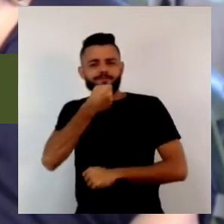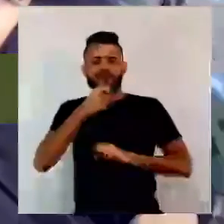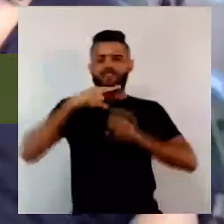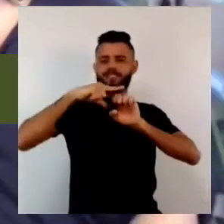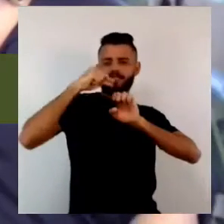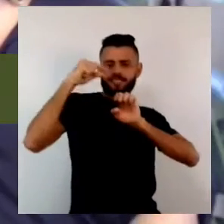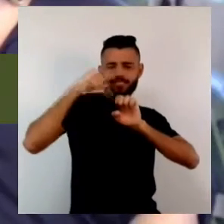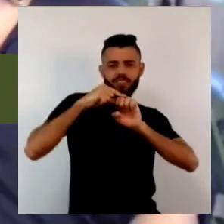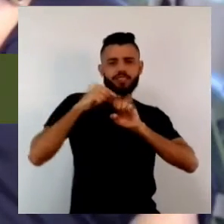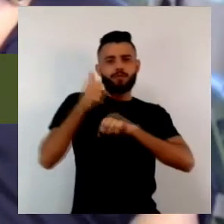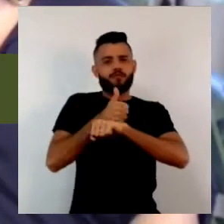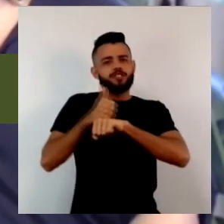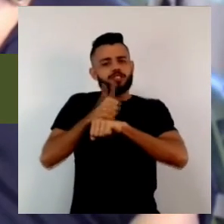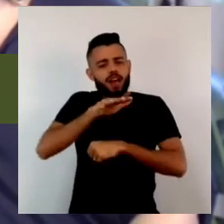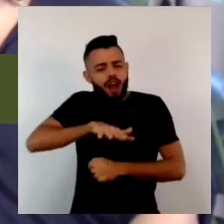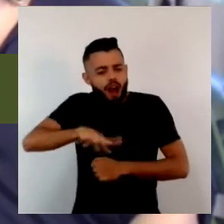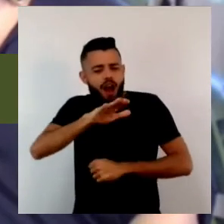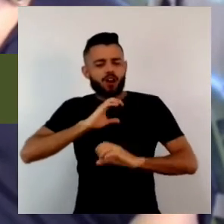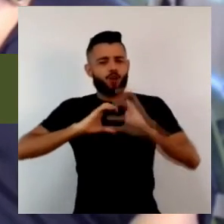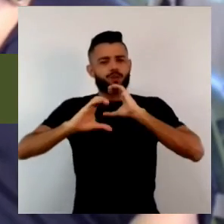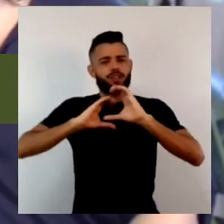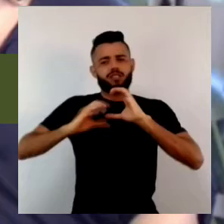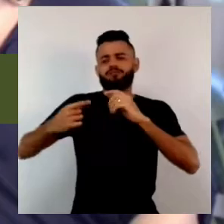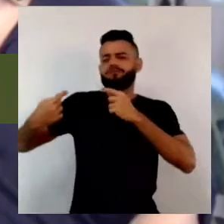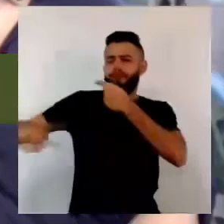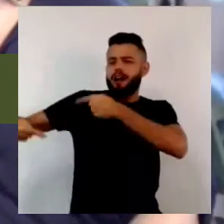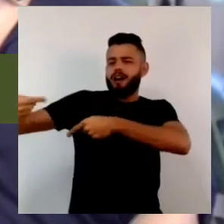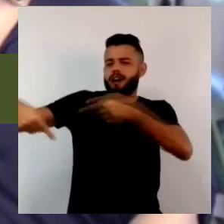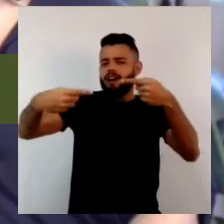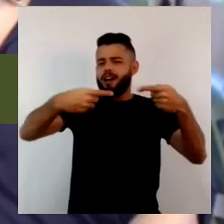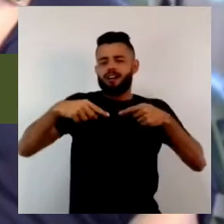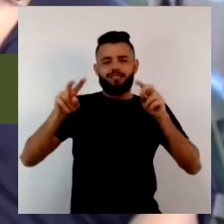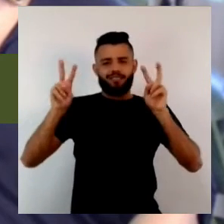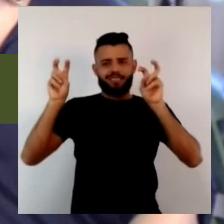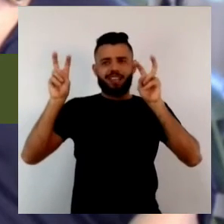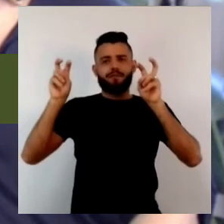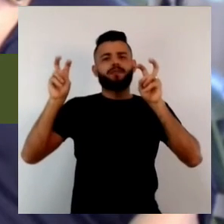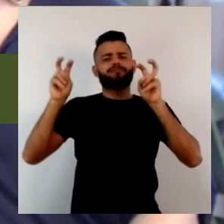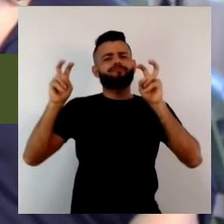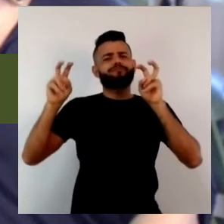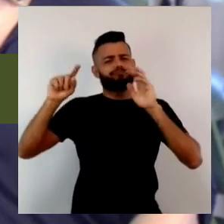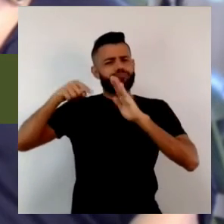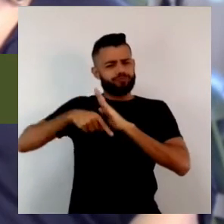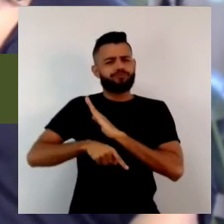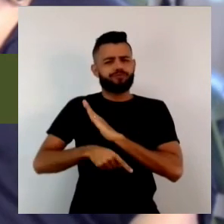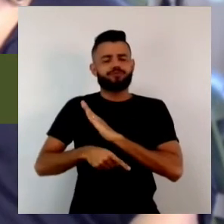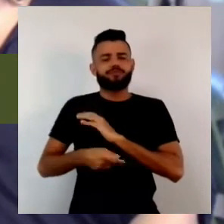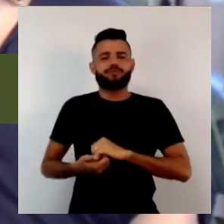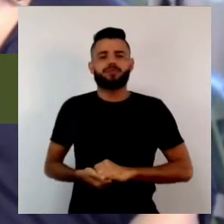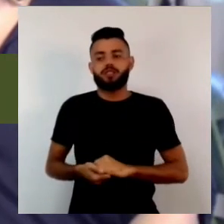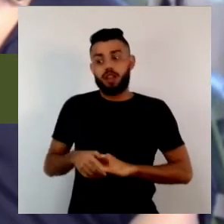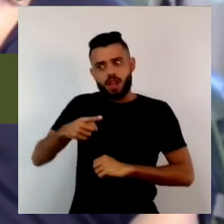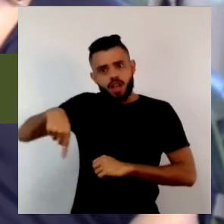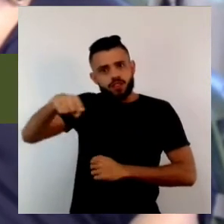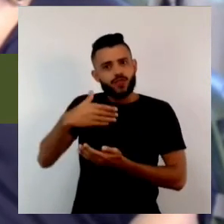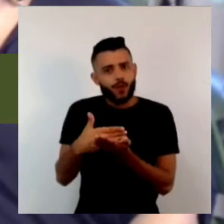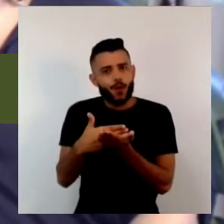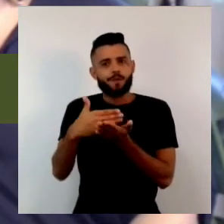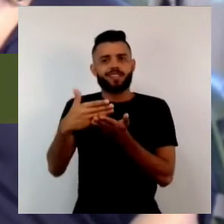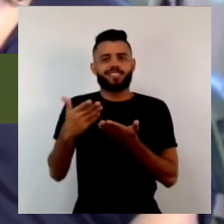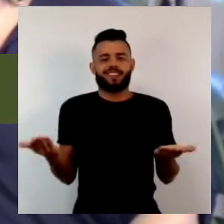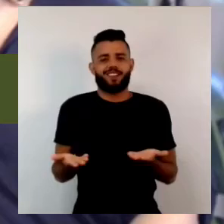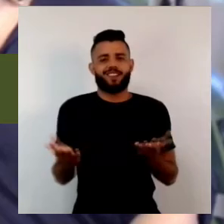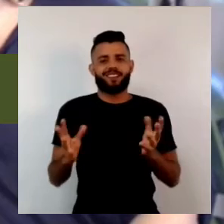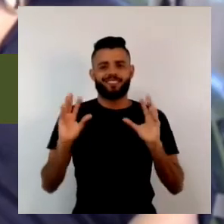comunicação que vão debater esse tema a fundo. Pessoas que realmente vão começar com tudo esse nosso evento, assim. Então, a